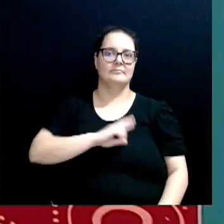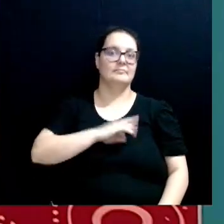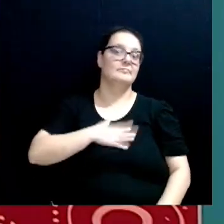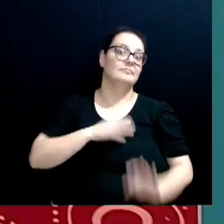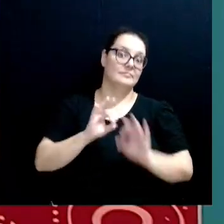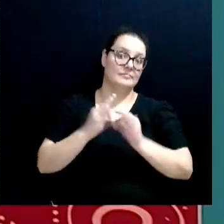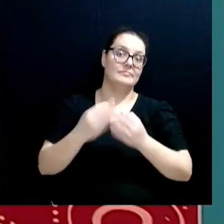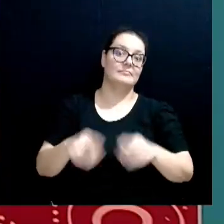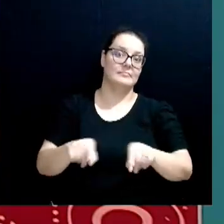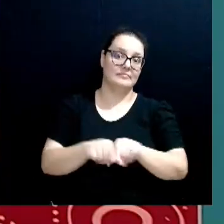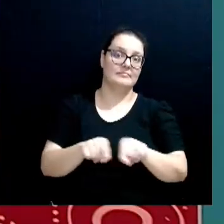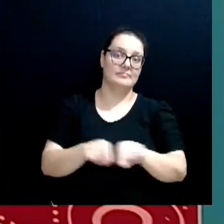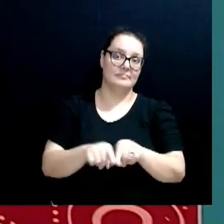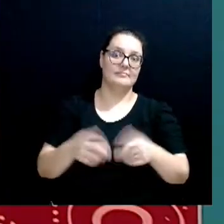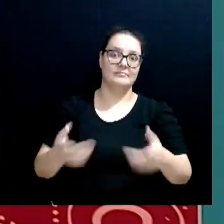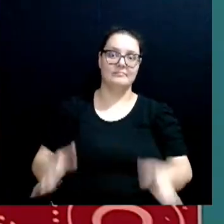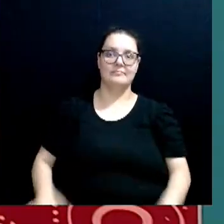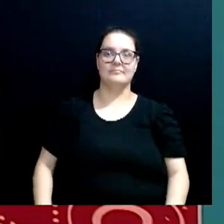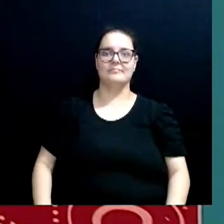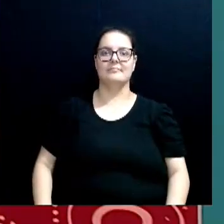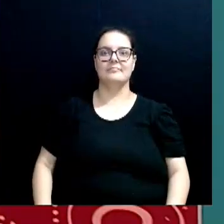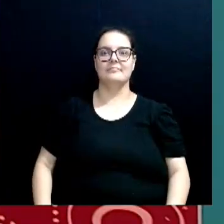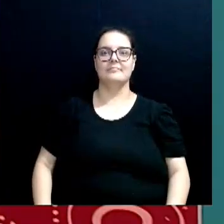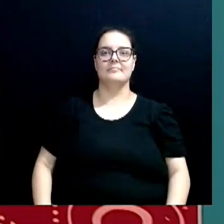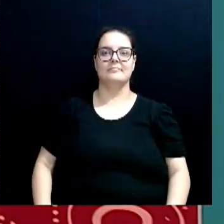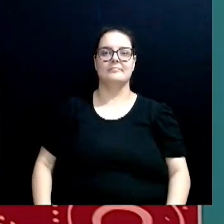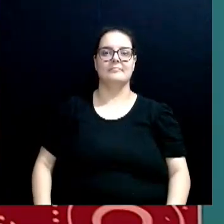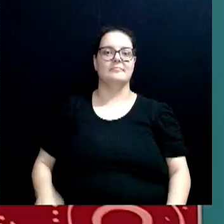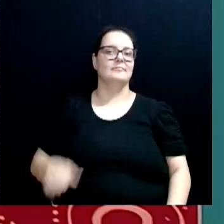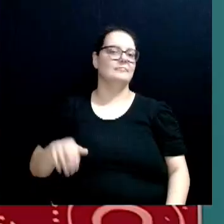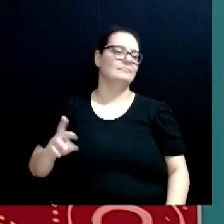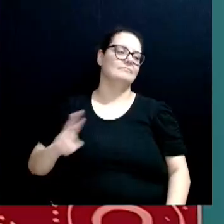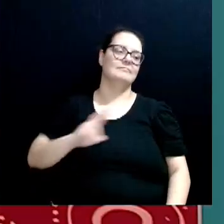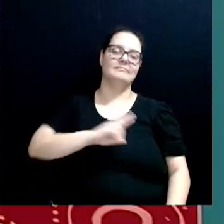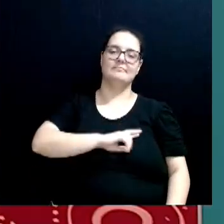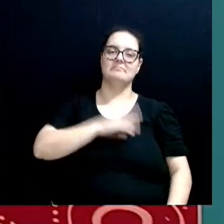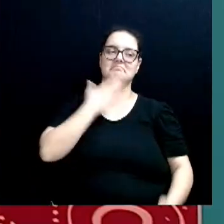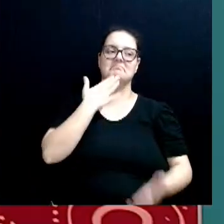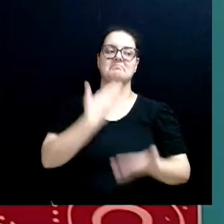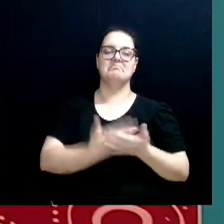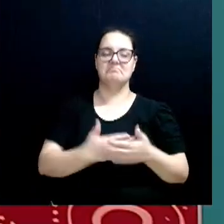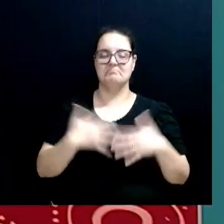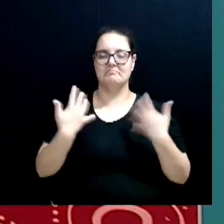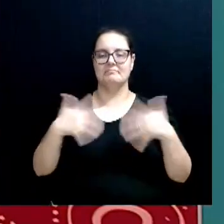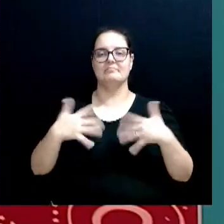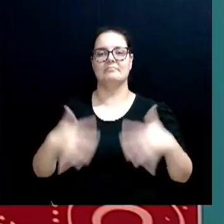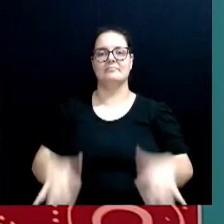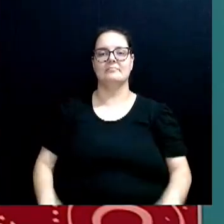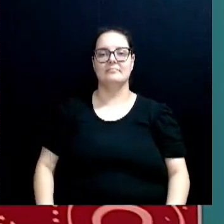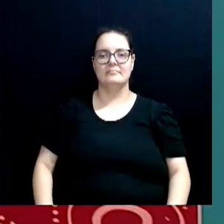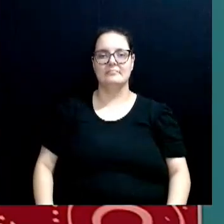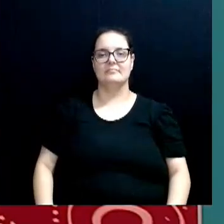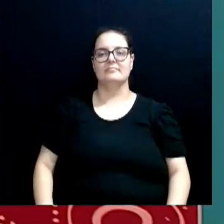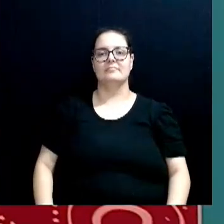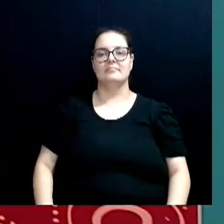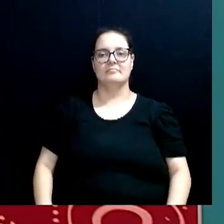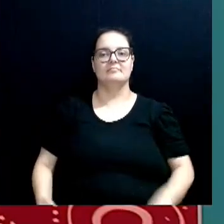sabia, mas os religiosos foi uma grande surpresa e muito, muito, muito